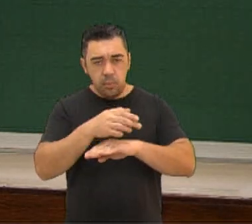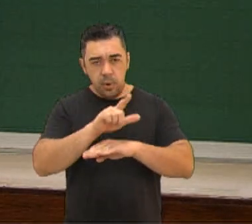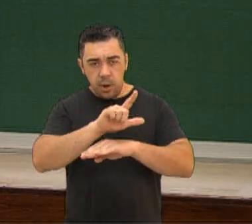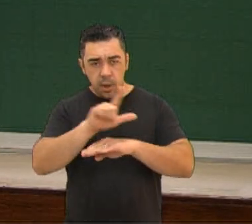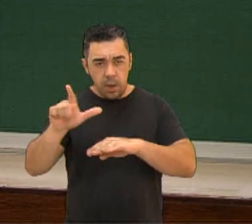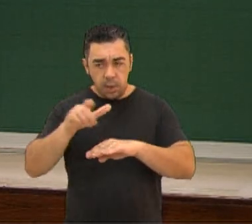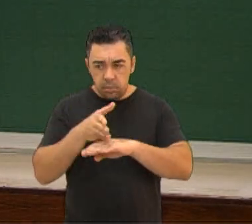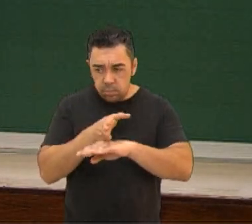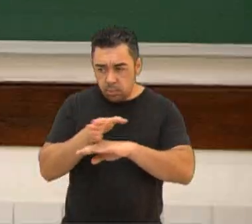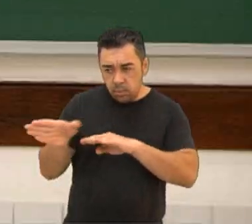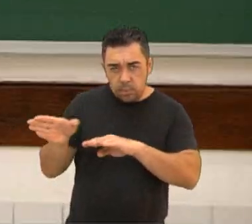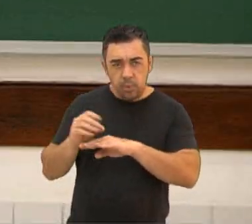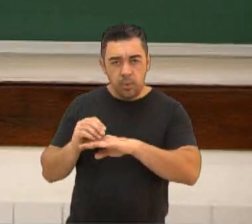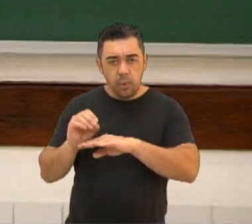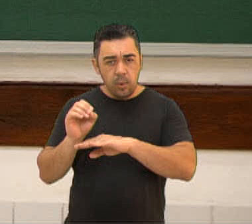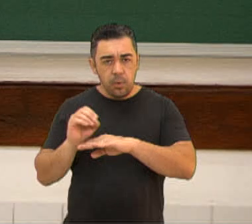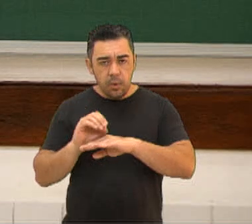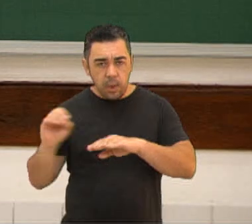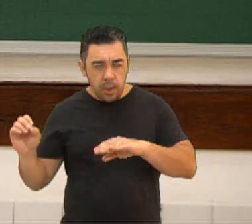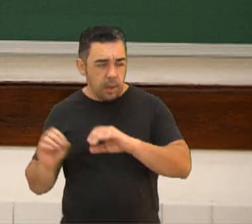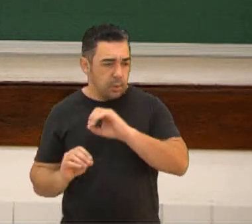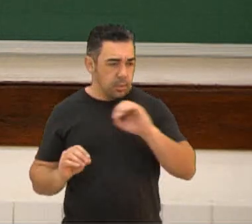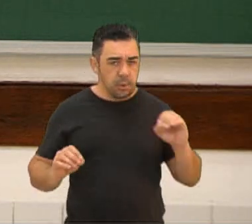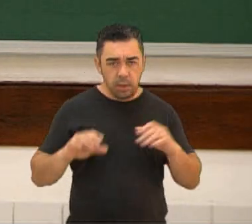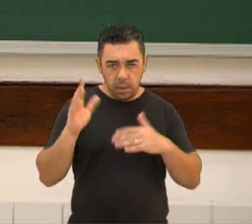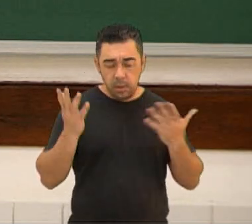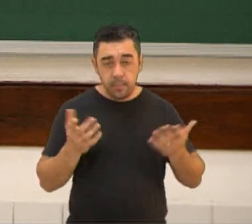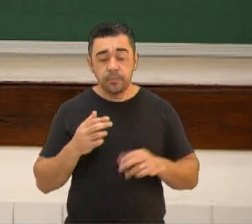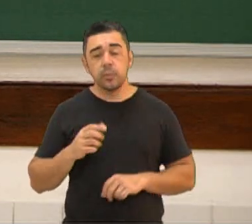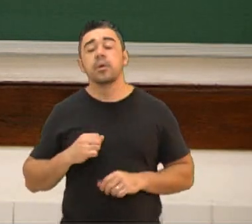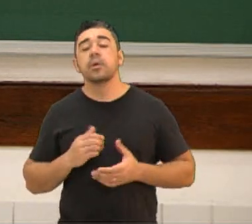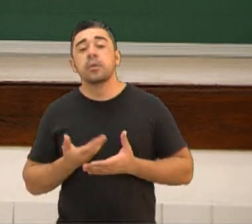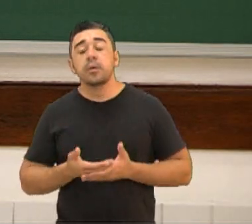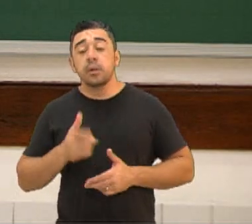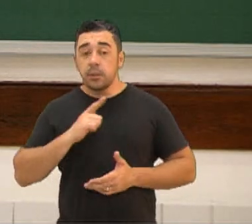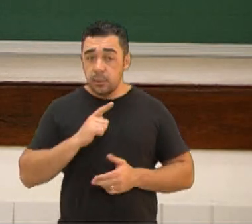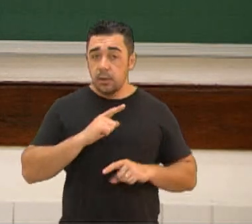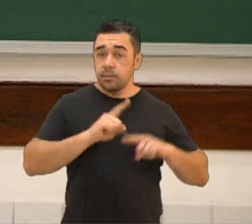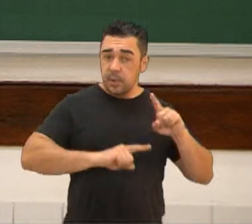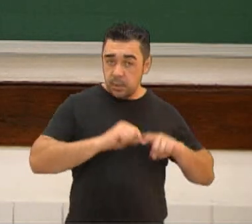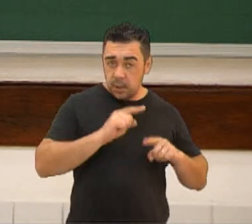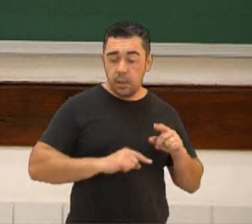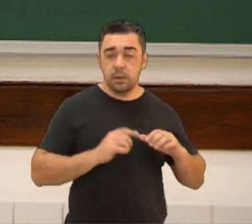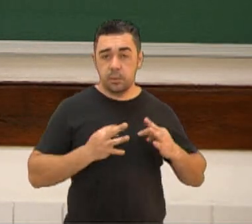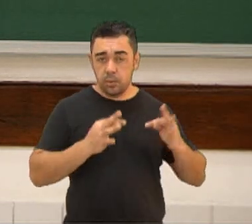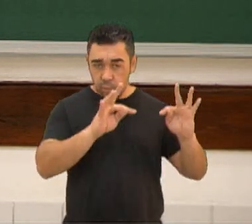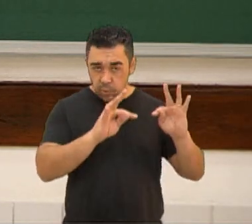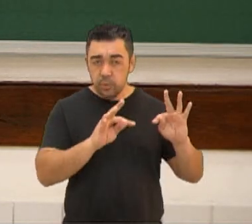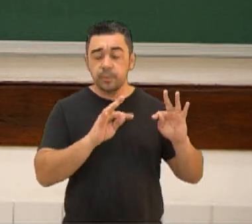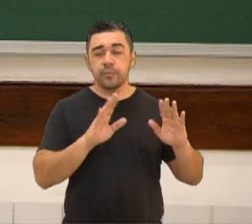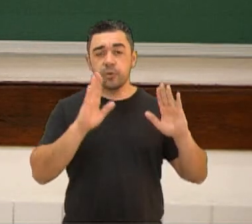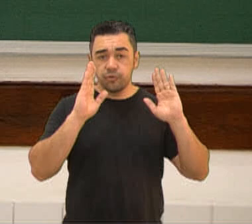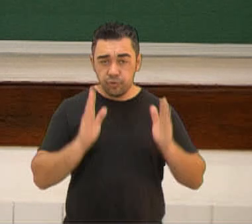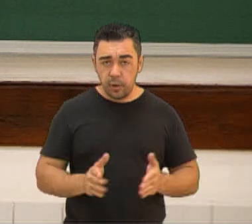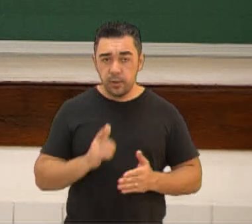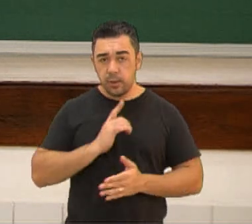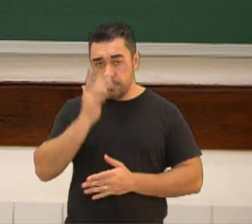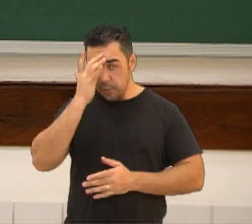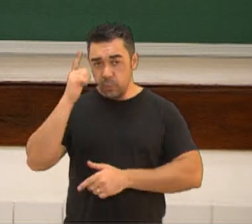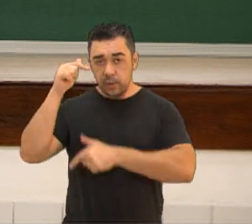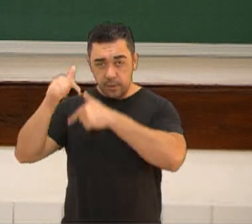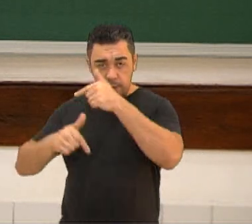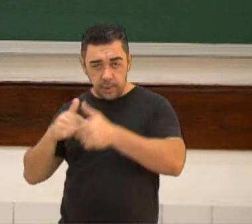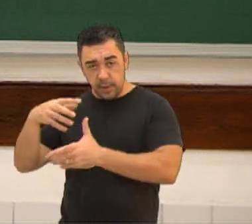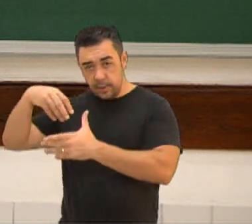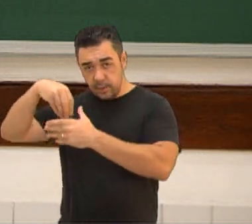Mesmo a gente tendo o uso de instrumentos, mesmo tendo marujos, mesmo tendo algumas rotas já